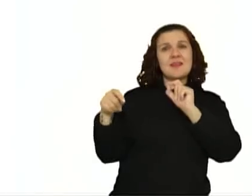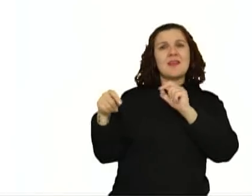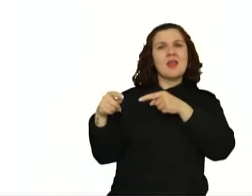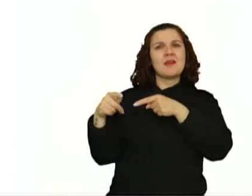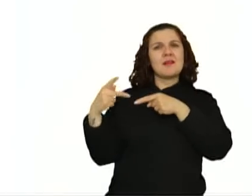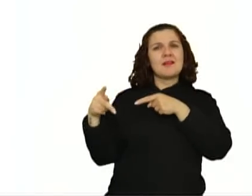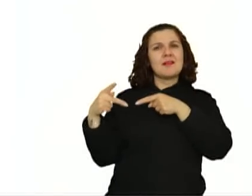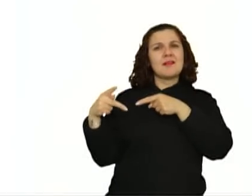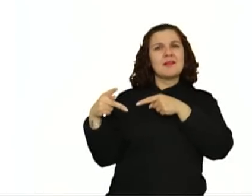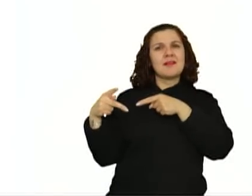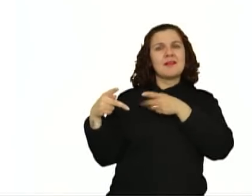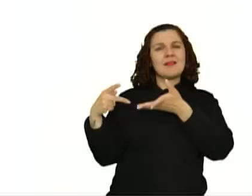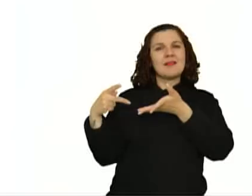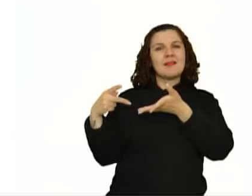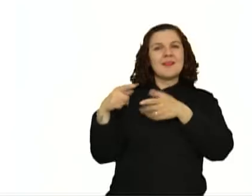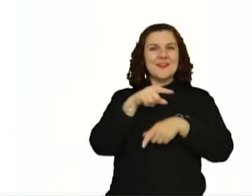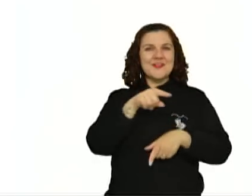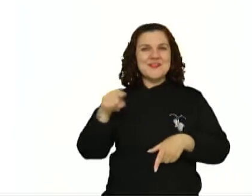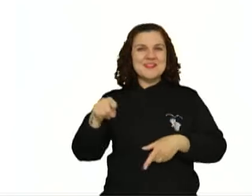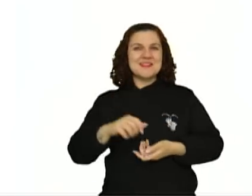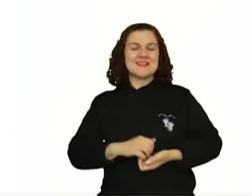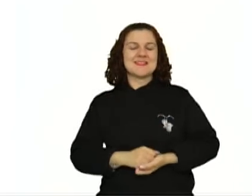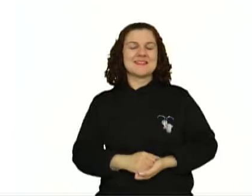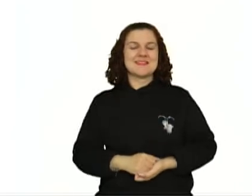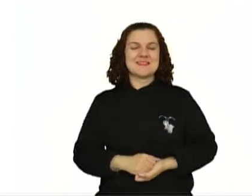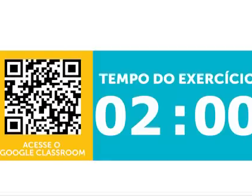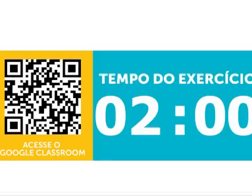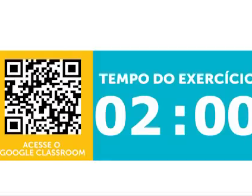quem que está falando? Com vocês lá.